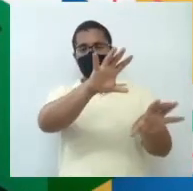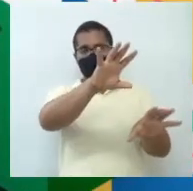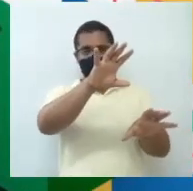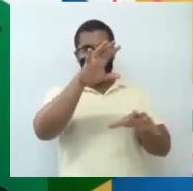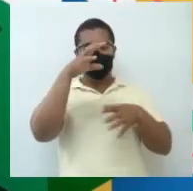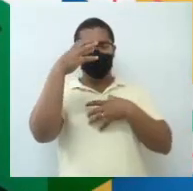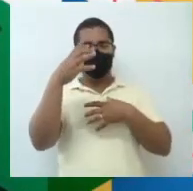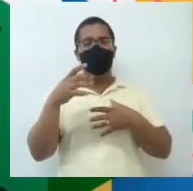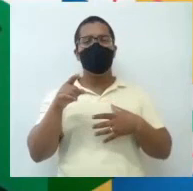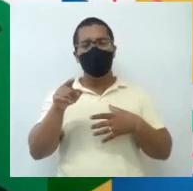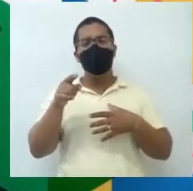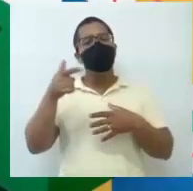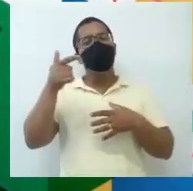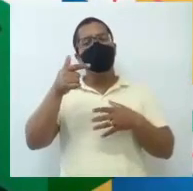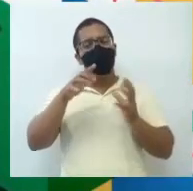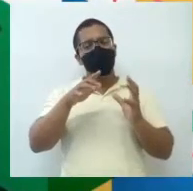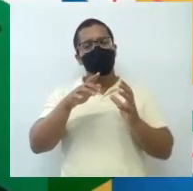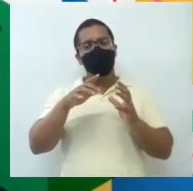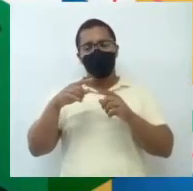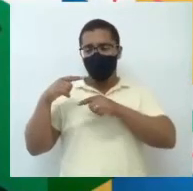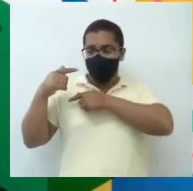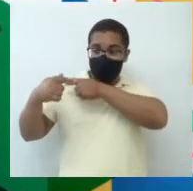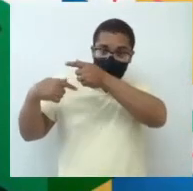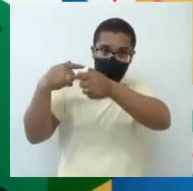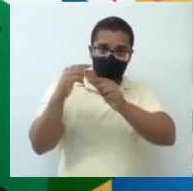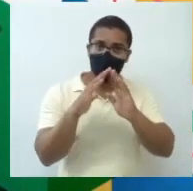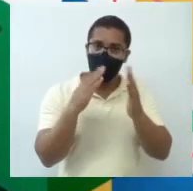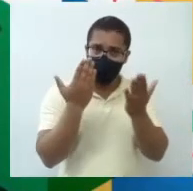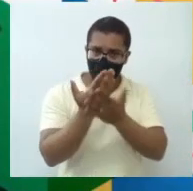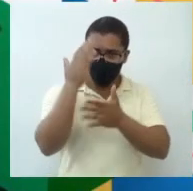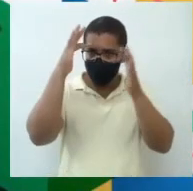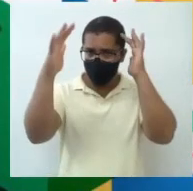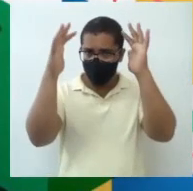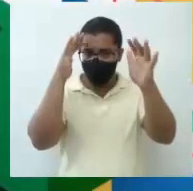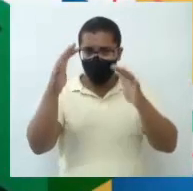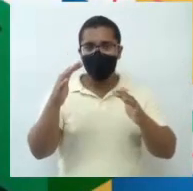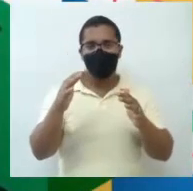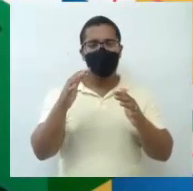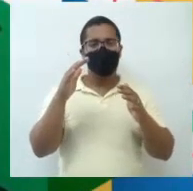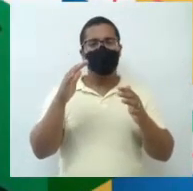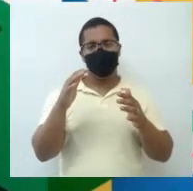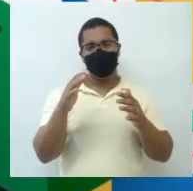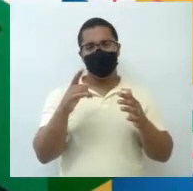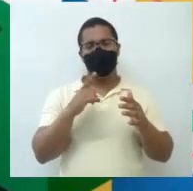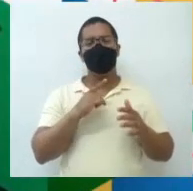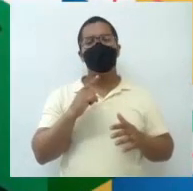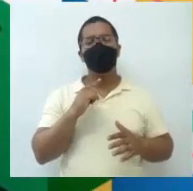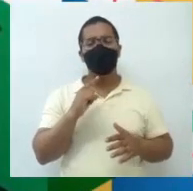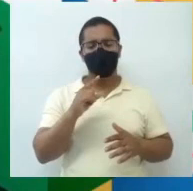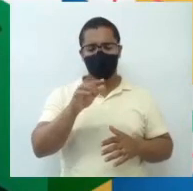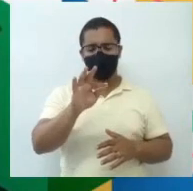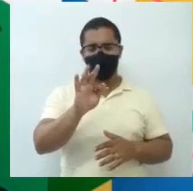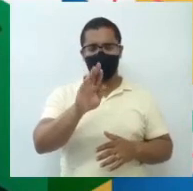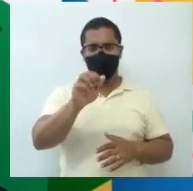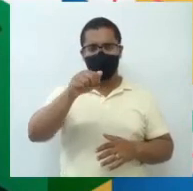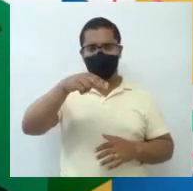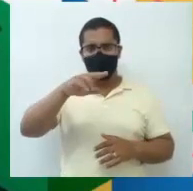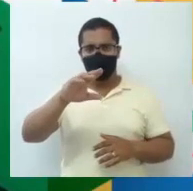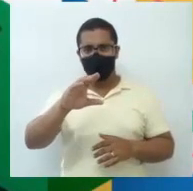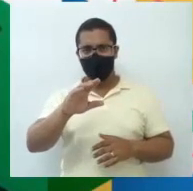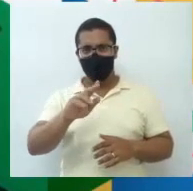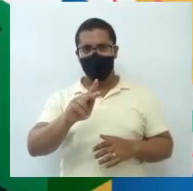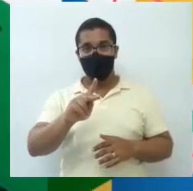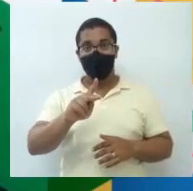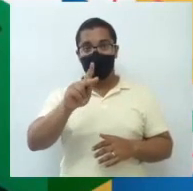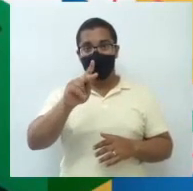geração da escola do pensamento filosófico de Frankfurt é uma uma escola que